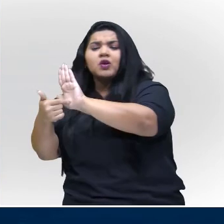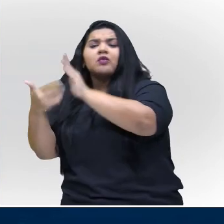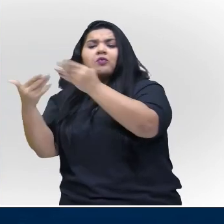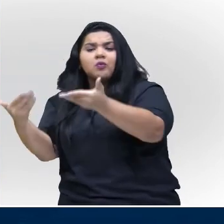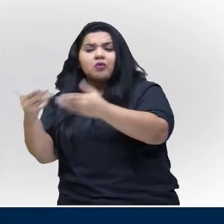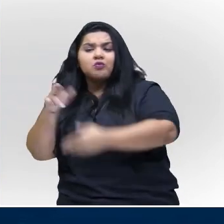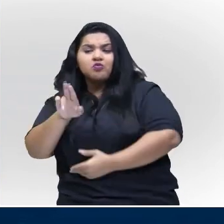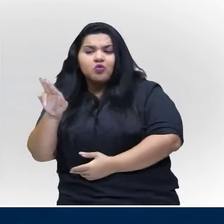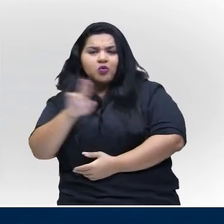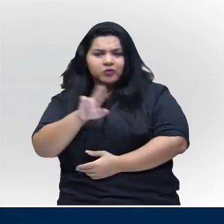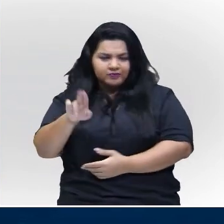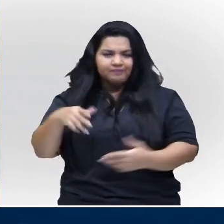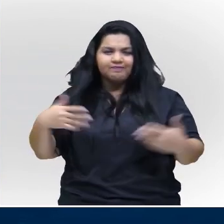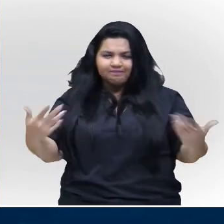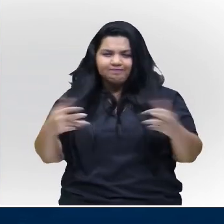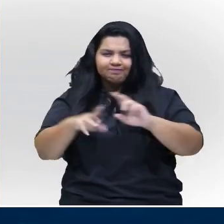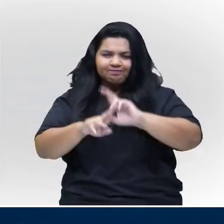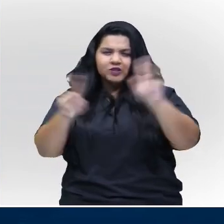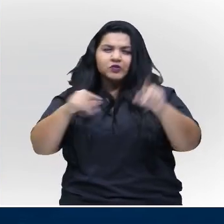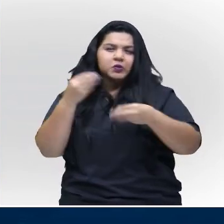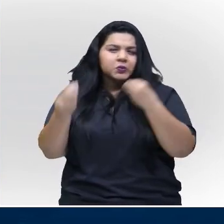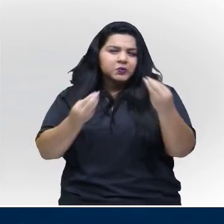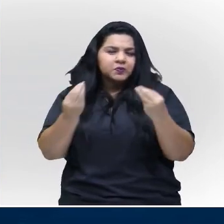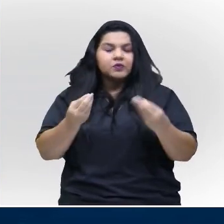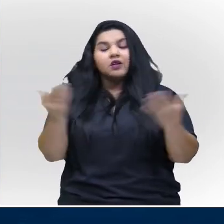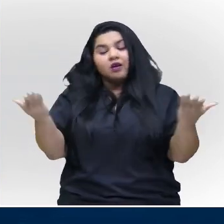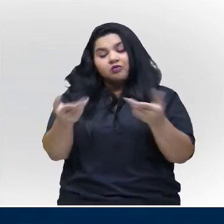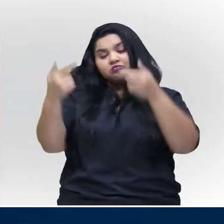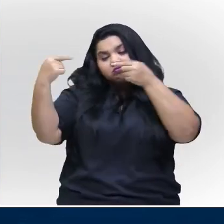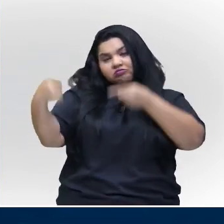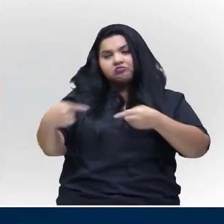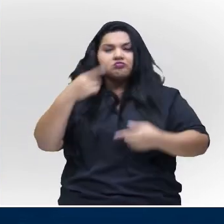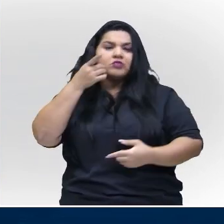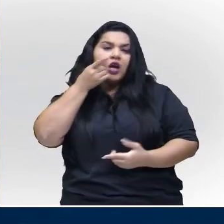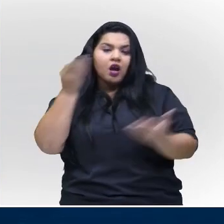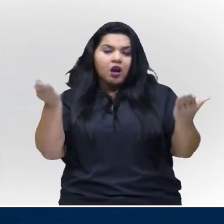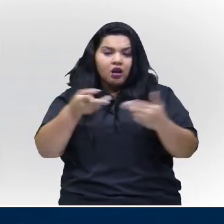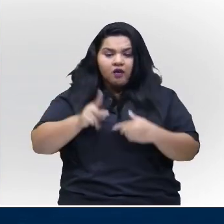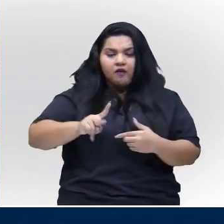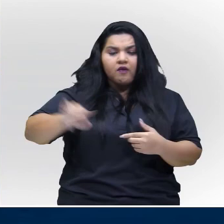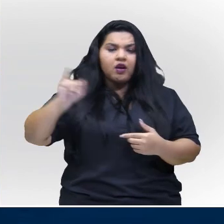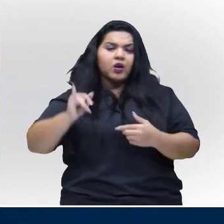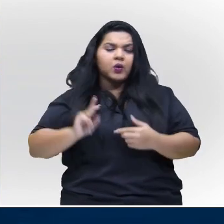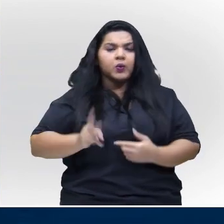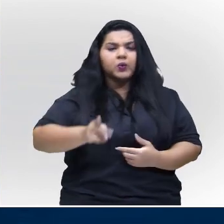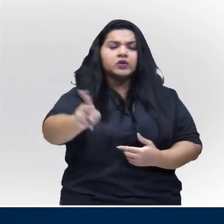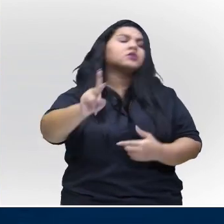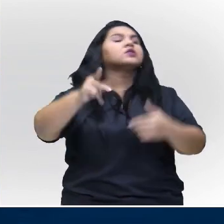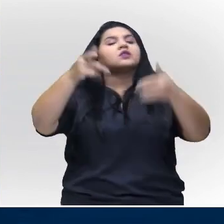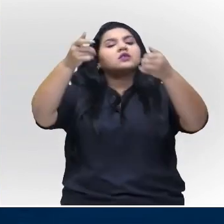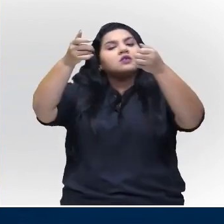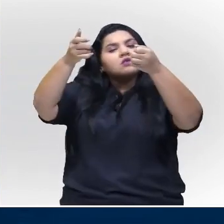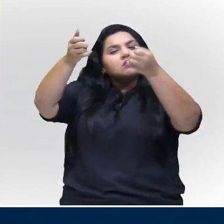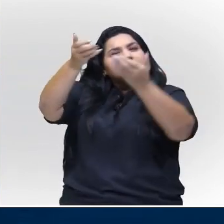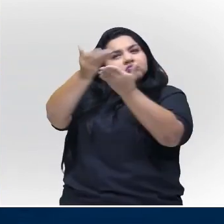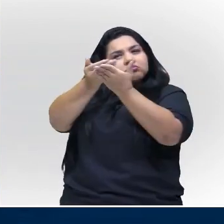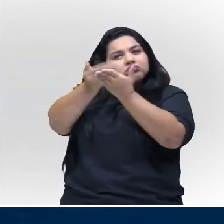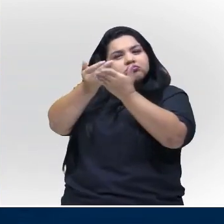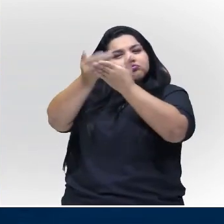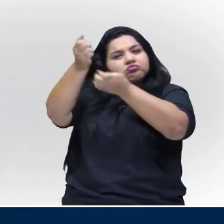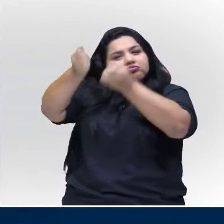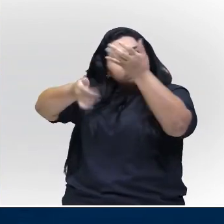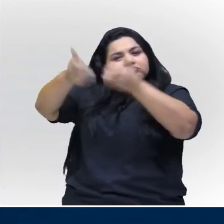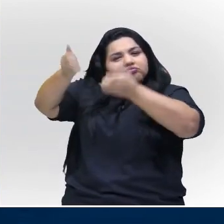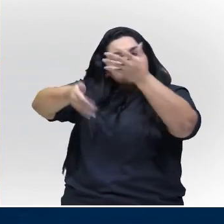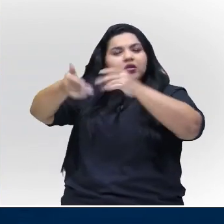células, certo? Então esse aí é o nosso desafio do dia. A gente vai continuar a nossa aula falando sobre essas organelas, né, sobre